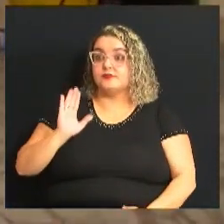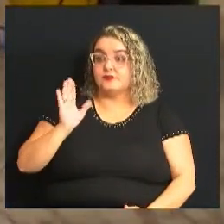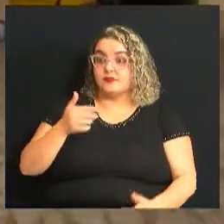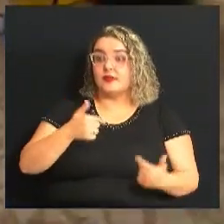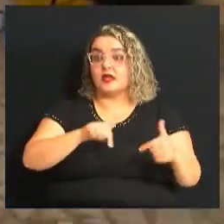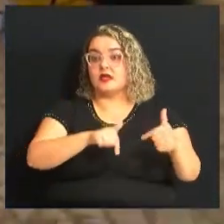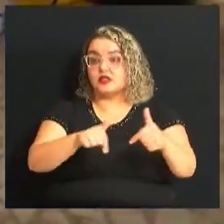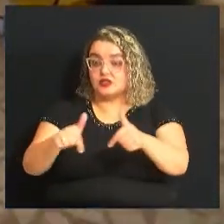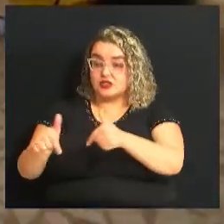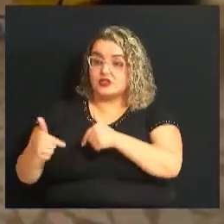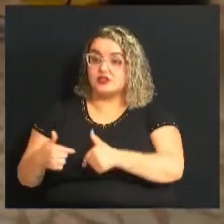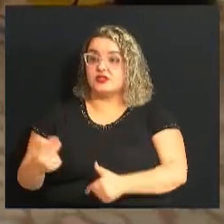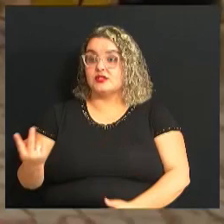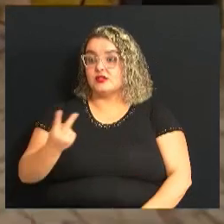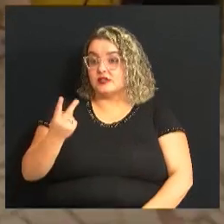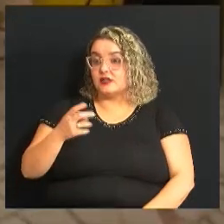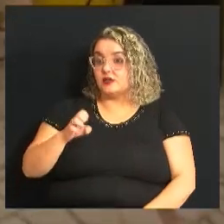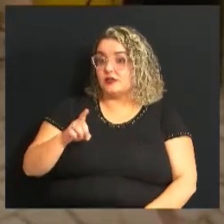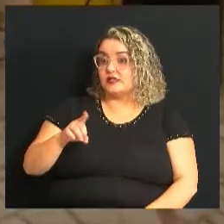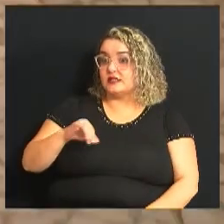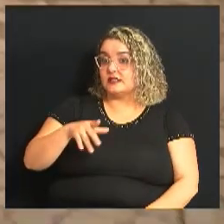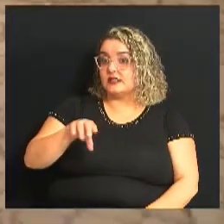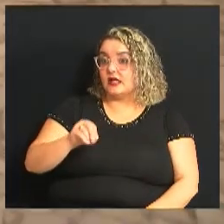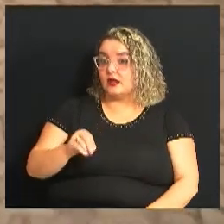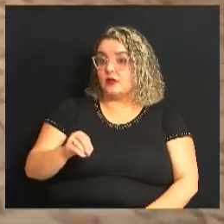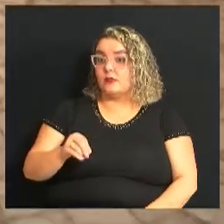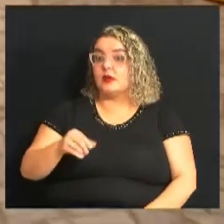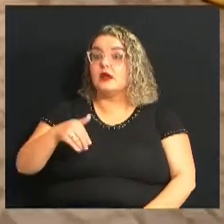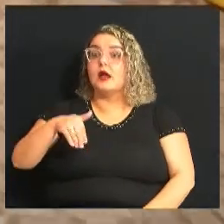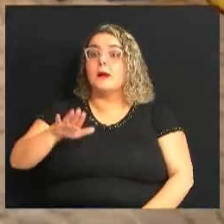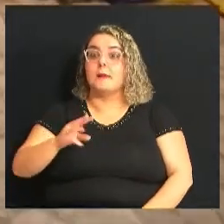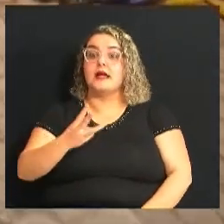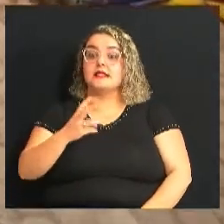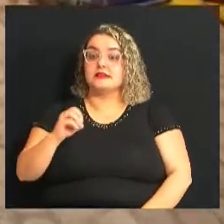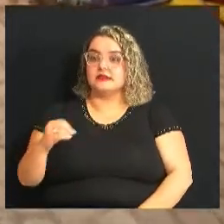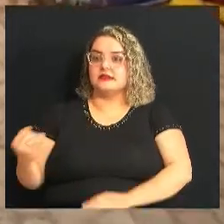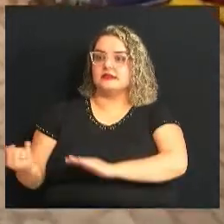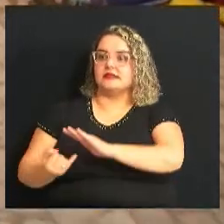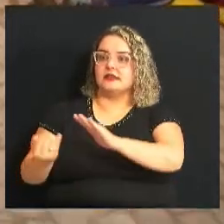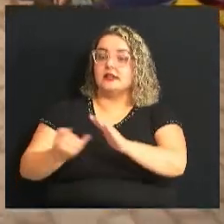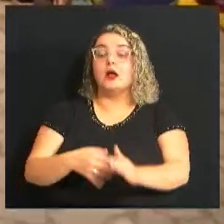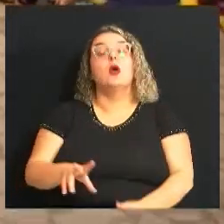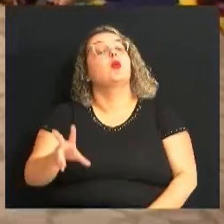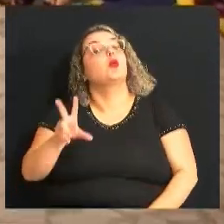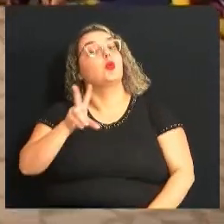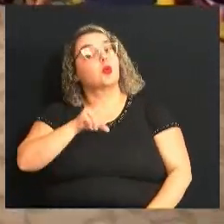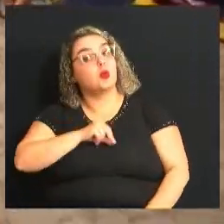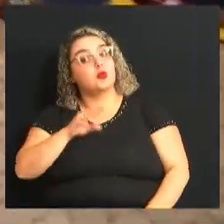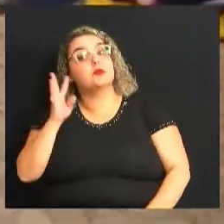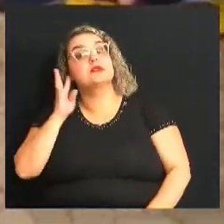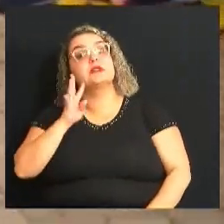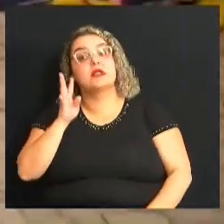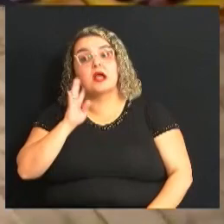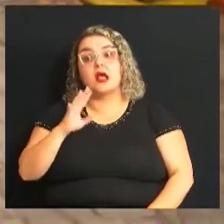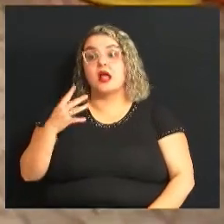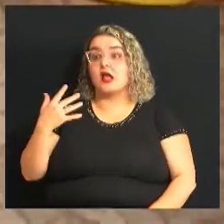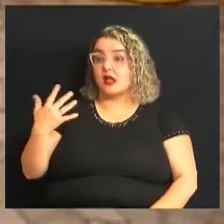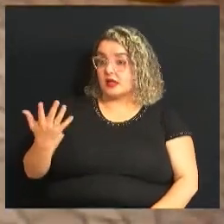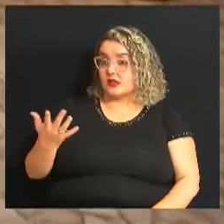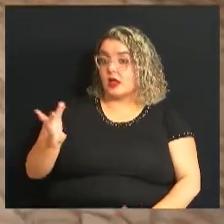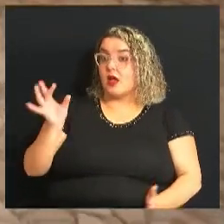trabalhando na segunda edição para ir em mais 30 instituições. Olha só que bacana, então